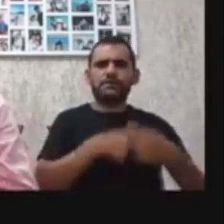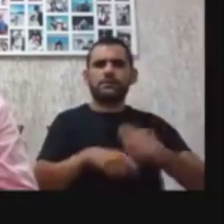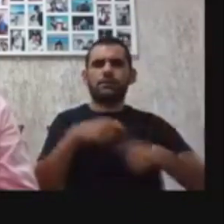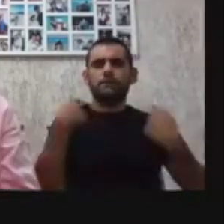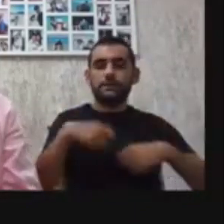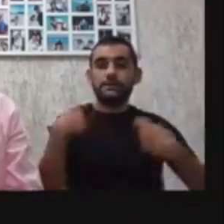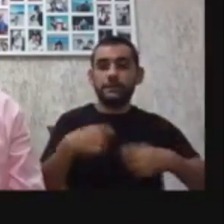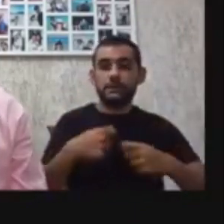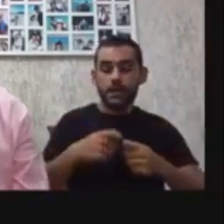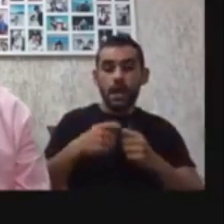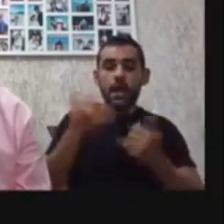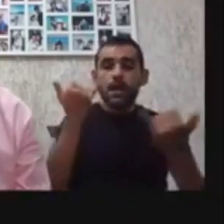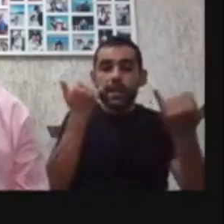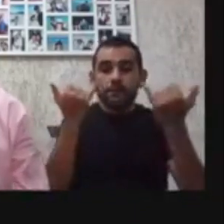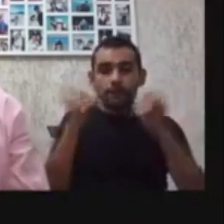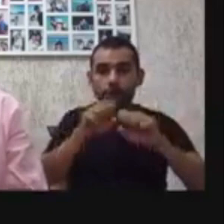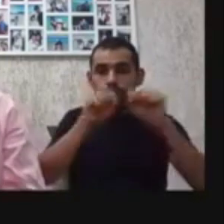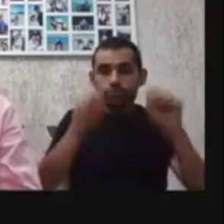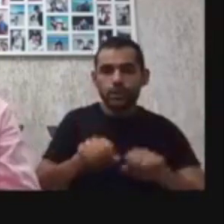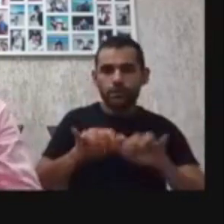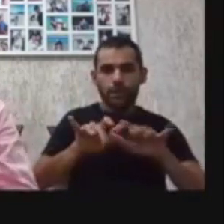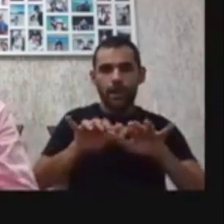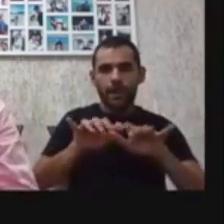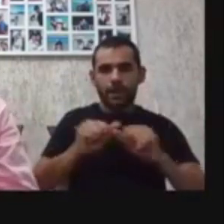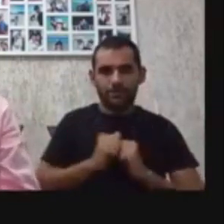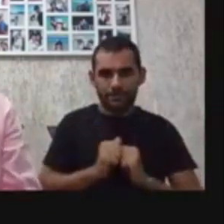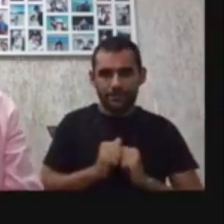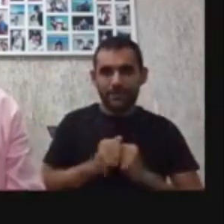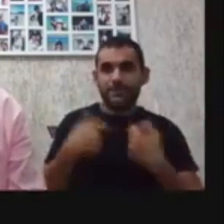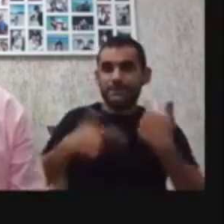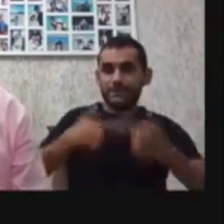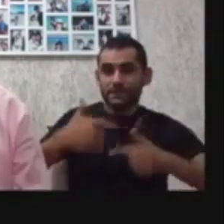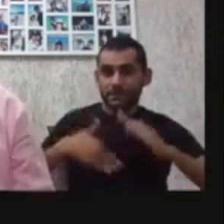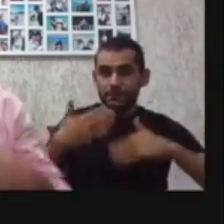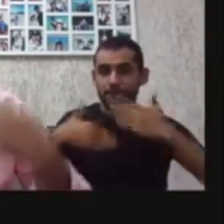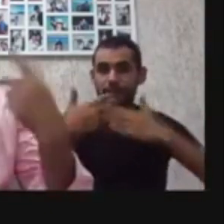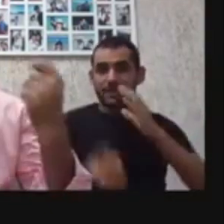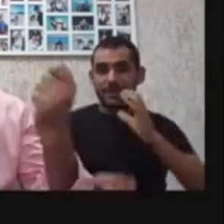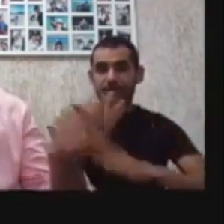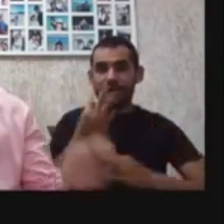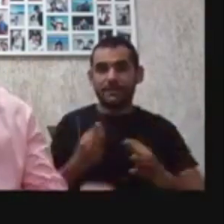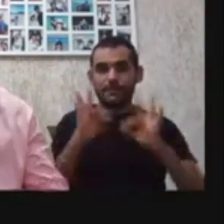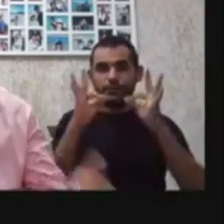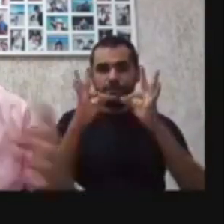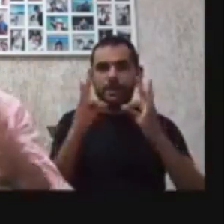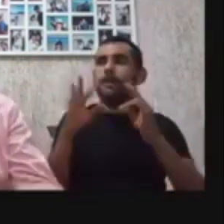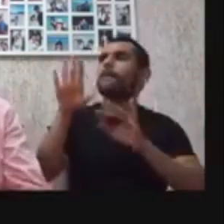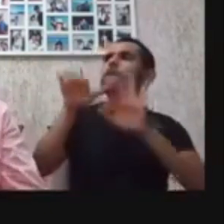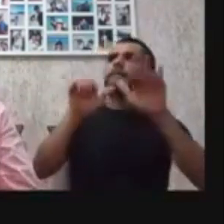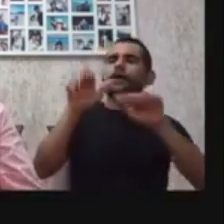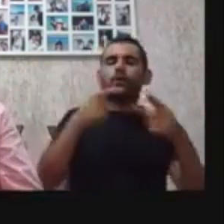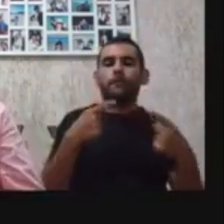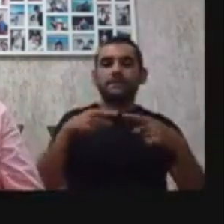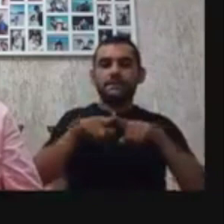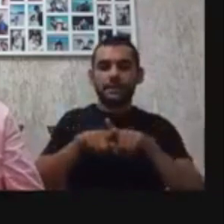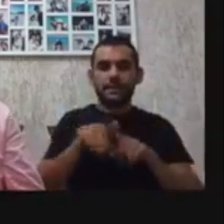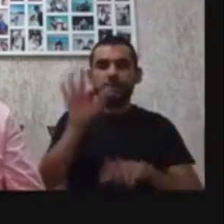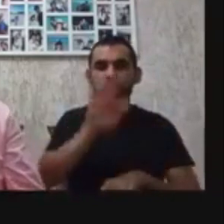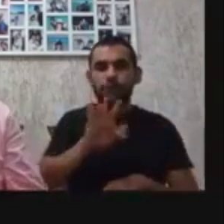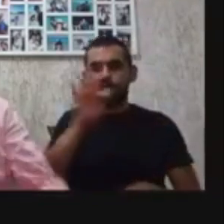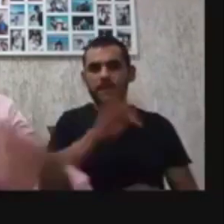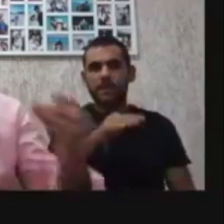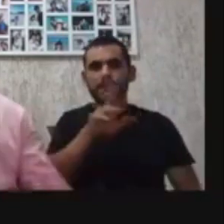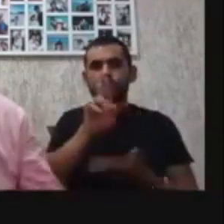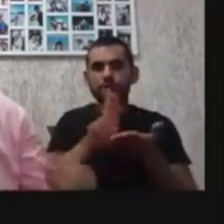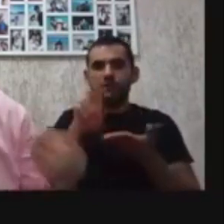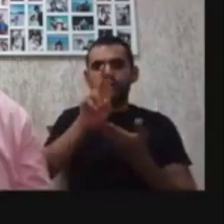nós precisamos de informatização. Nós precisamos desenvolver tecnologia da informação. Nós vamos buscar parcerias com as universidades, faculdades de São